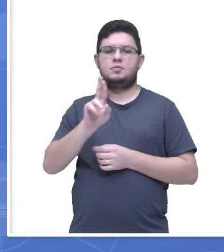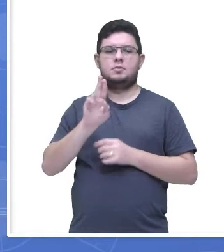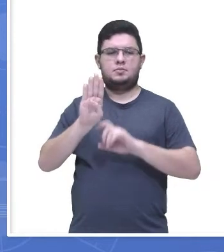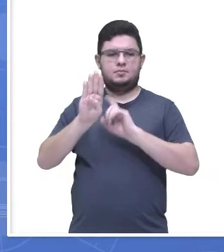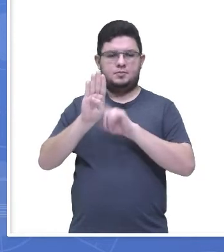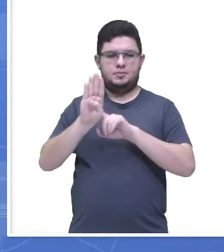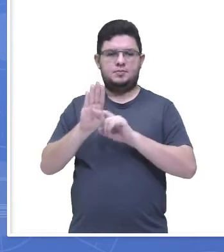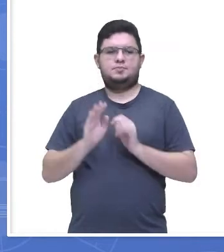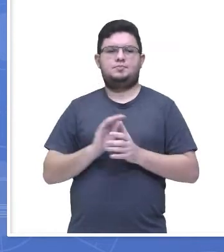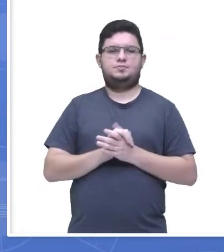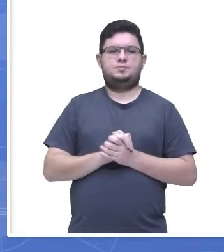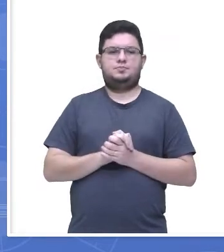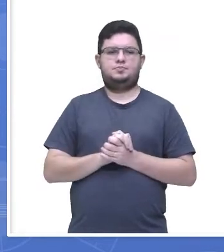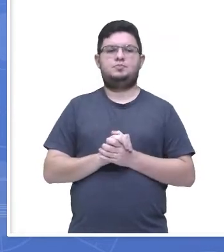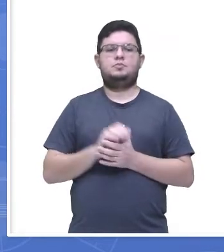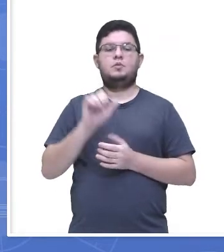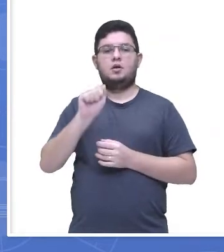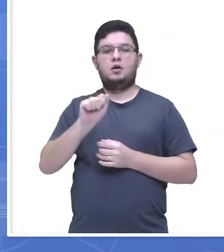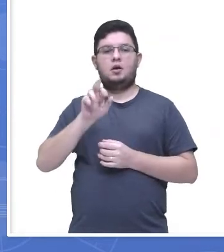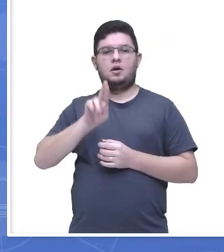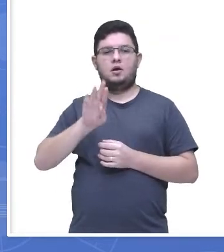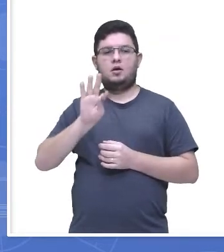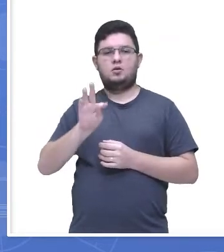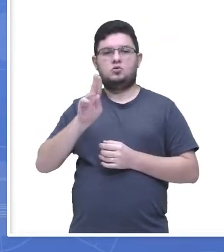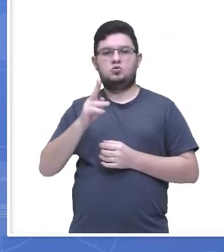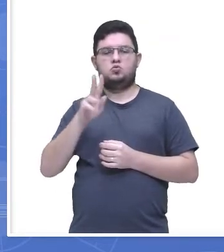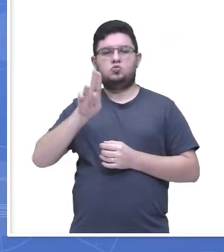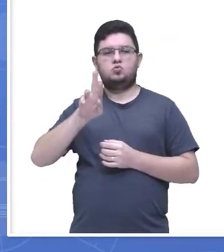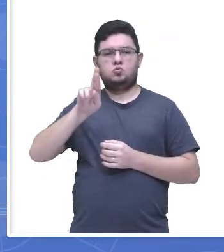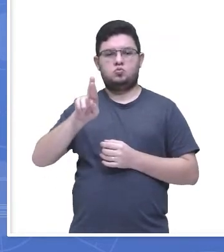na reabsorção